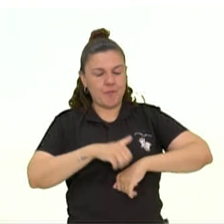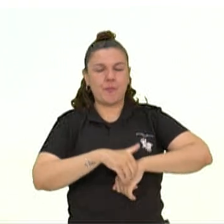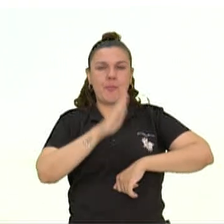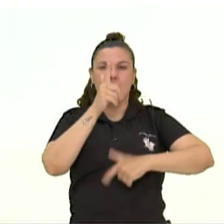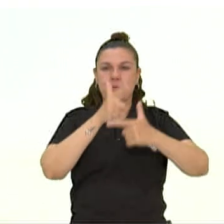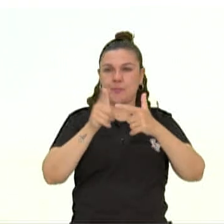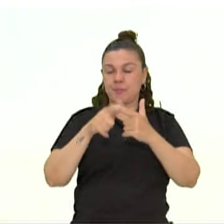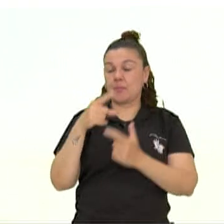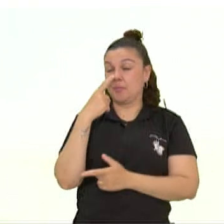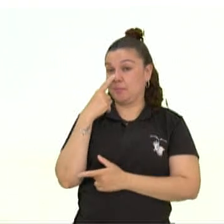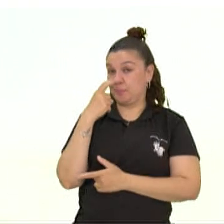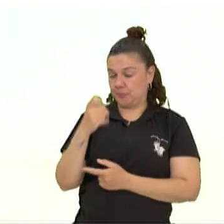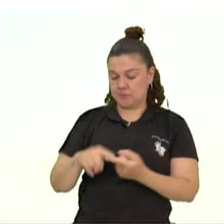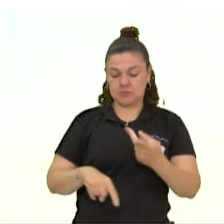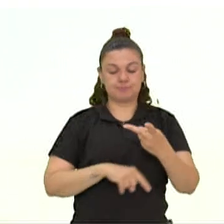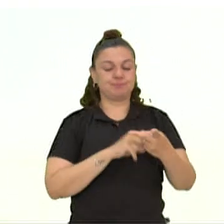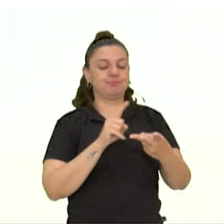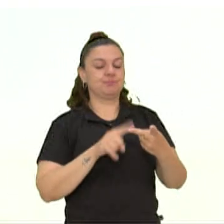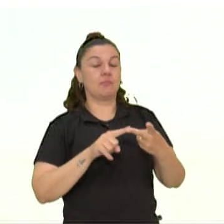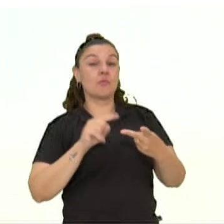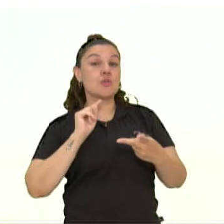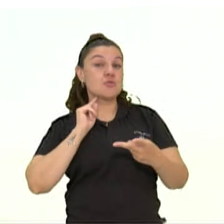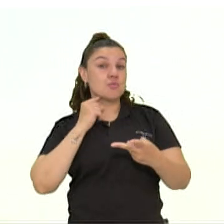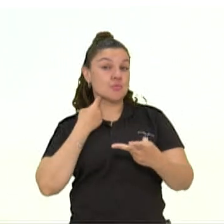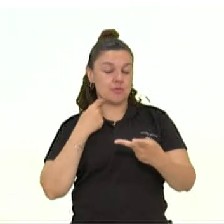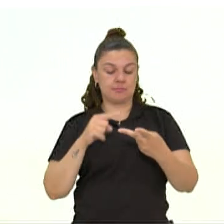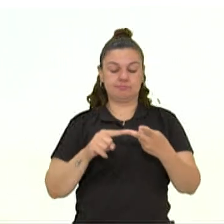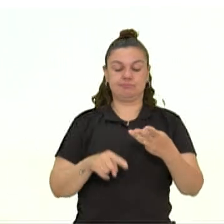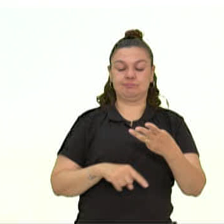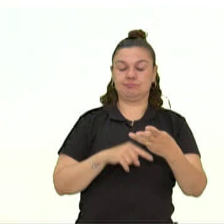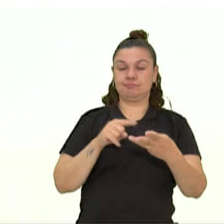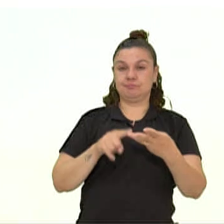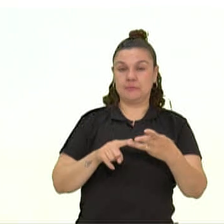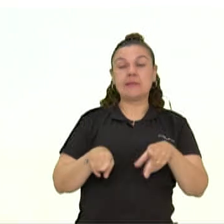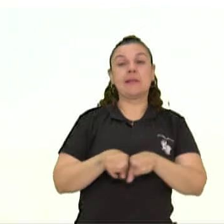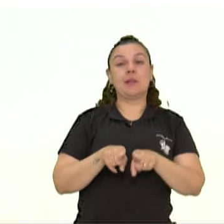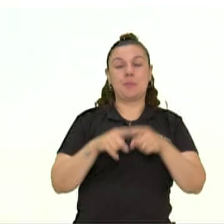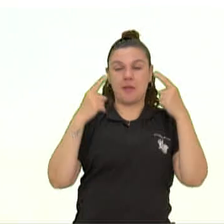de poluição, de saneamento básico, a gente tem a questão da